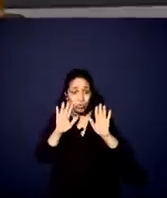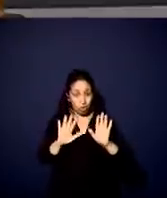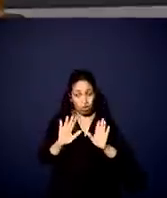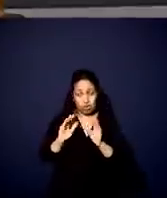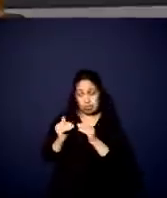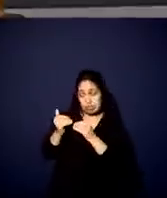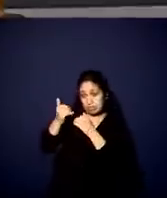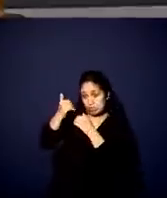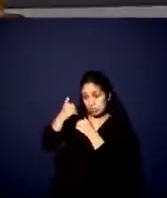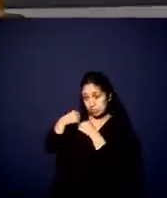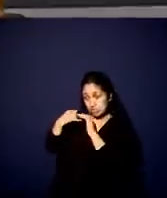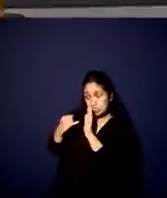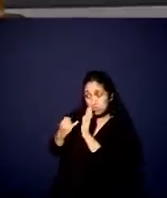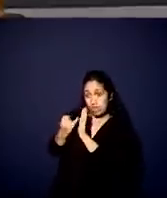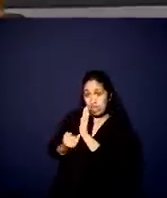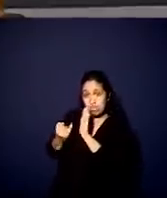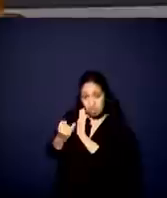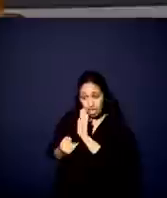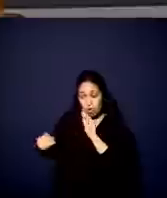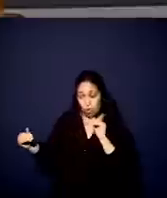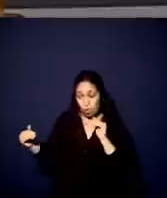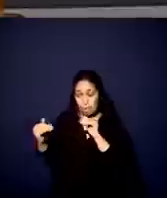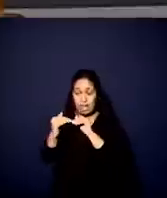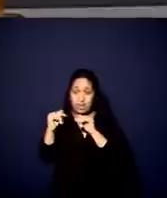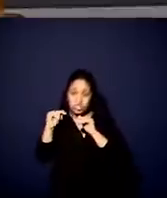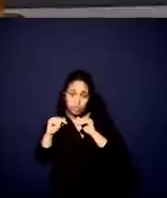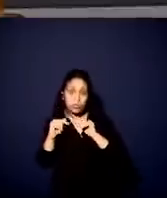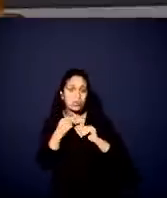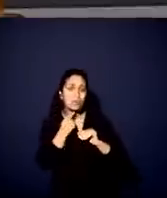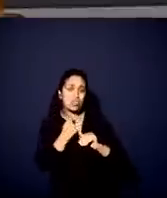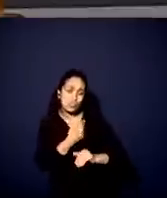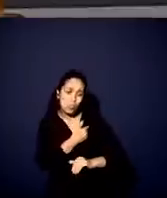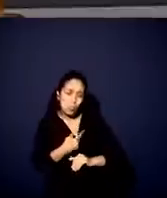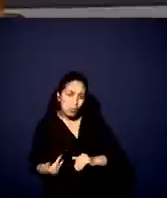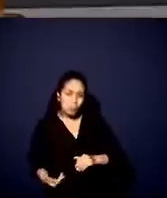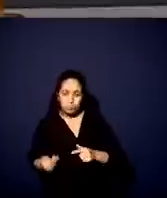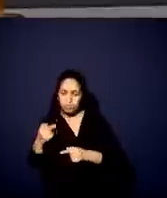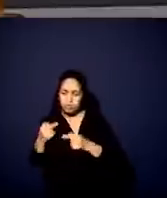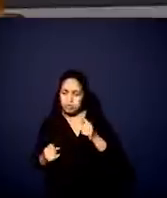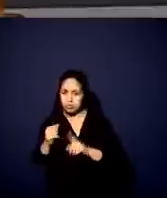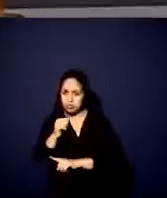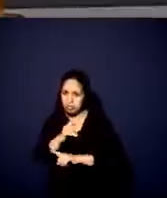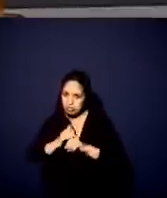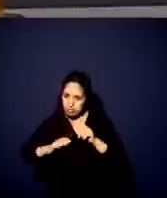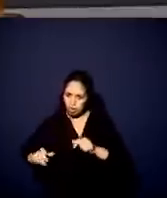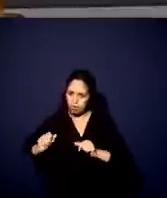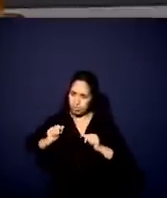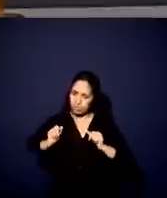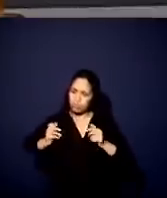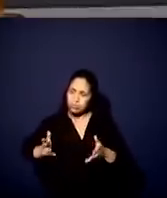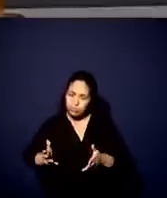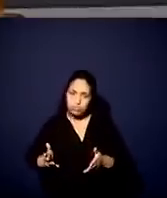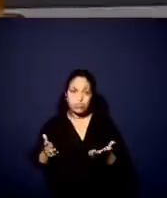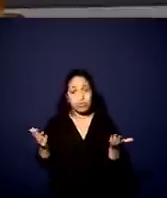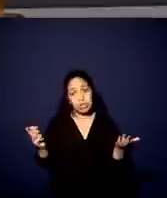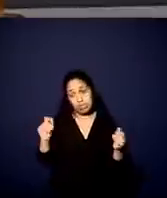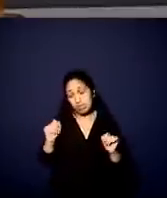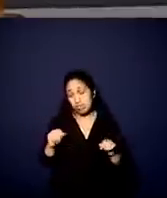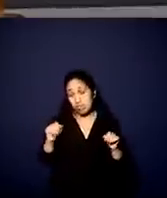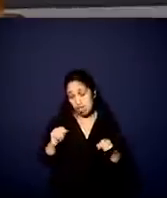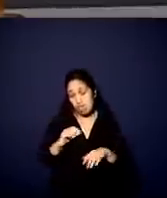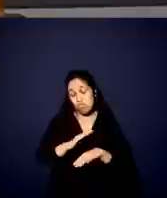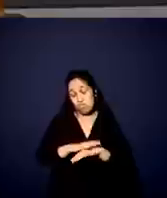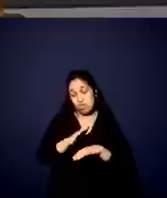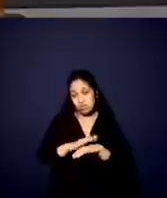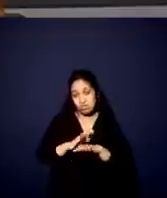responsabilidade fiscal compatível com esse desejo do governo de política social mais ativa Possivelmente e fizer